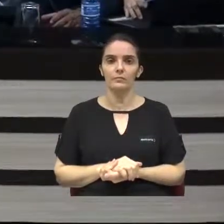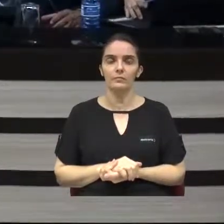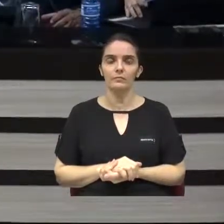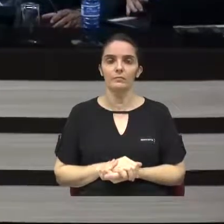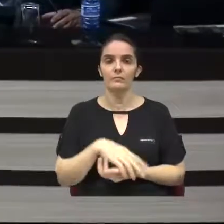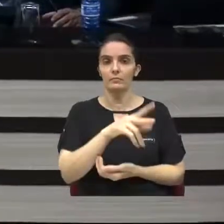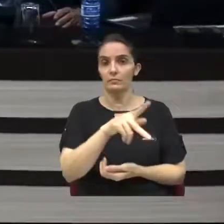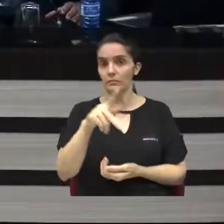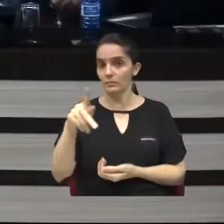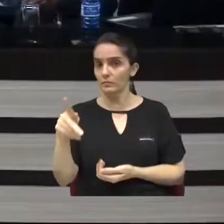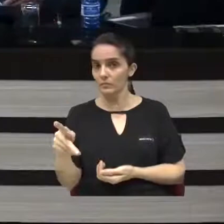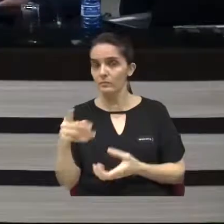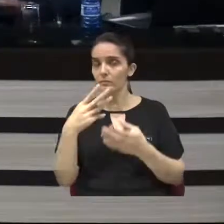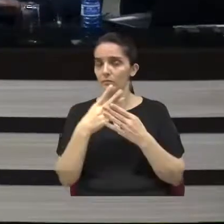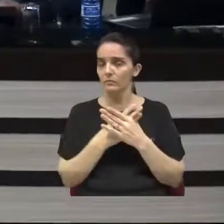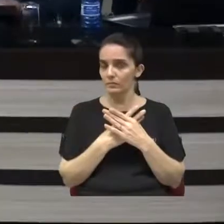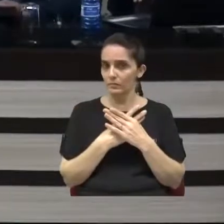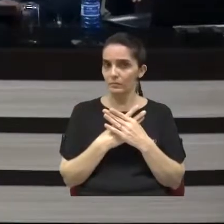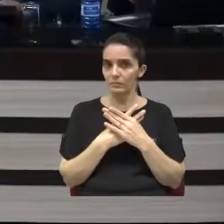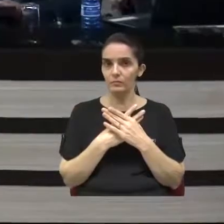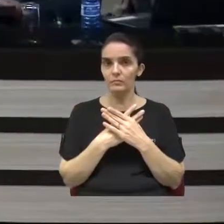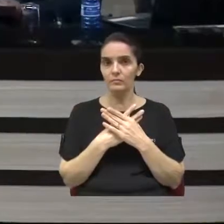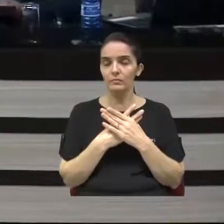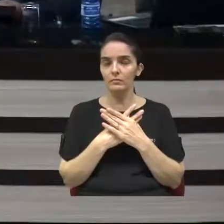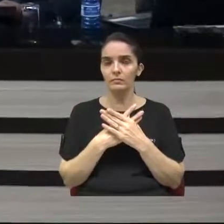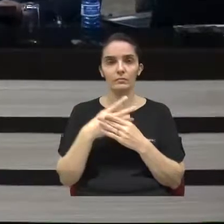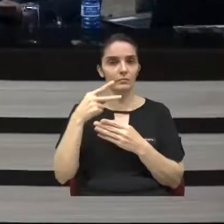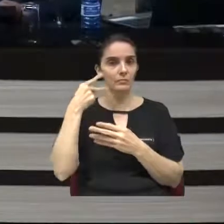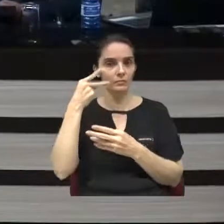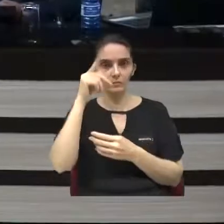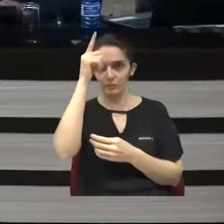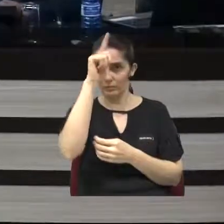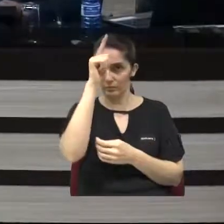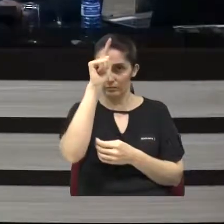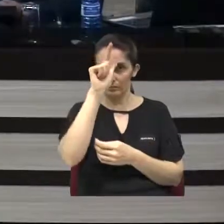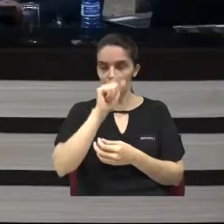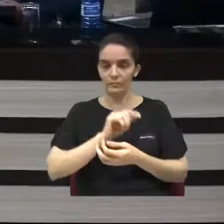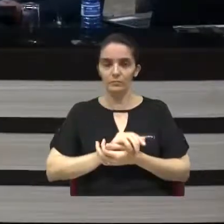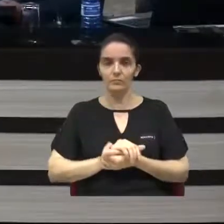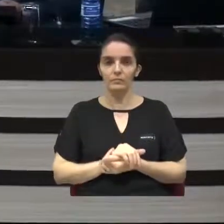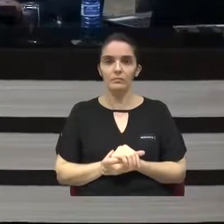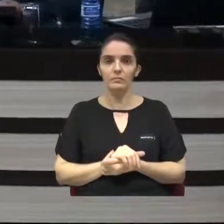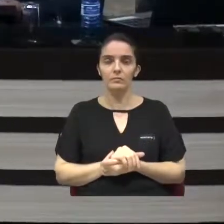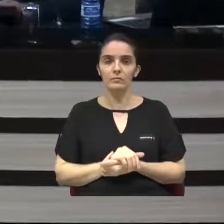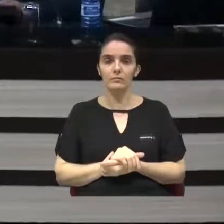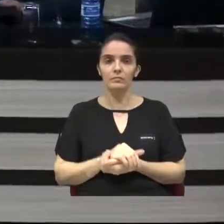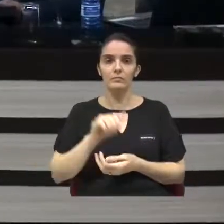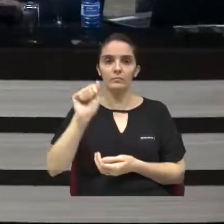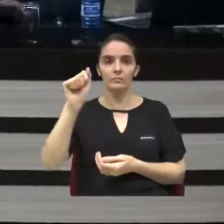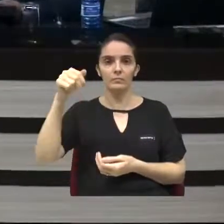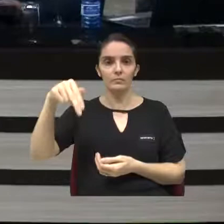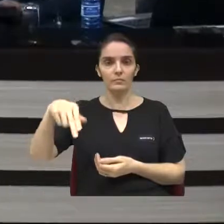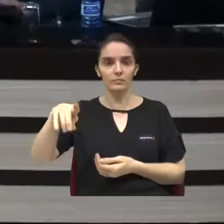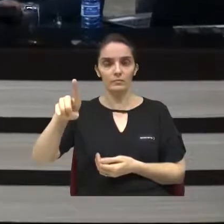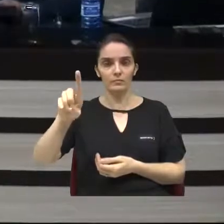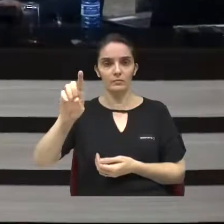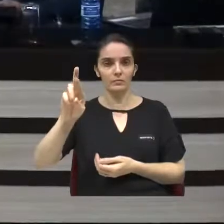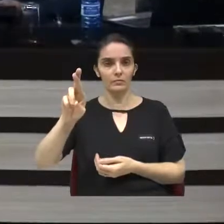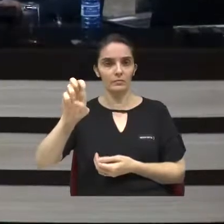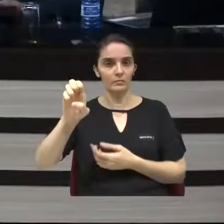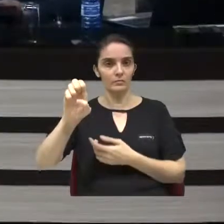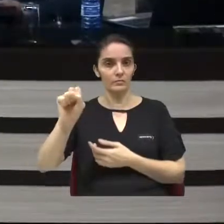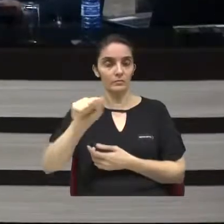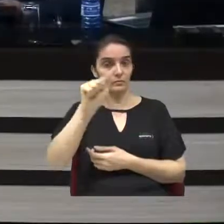Excelentíssimo senhor presidente da Câmara Municipal de Limeira, vereador Sidney Pascotto. André Rodrigues Heleno, brasileiro,